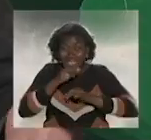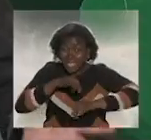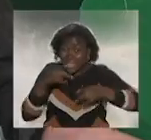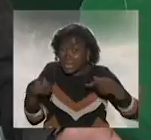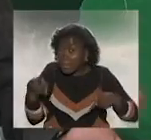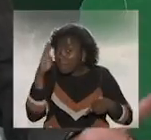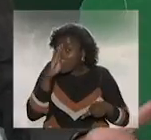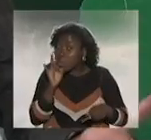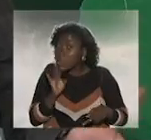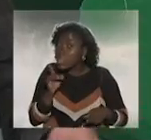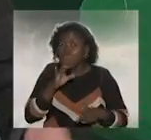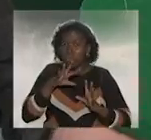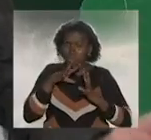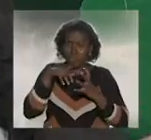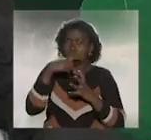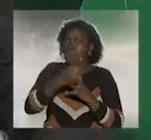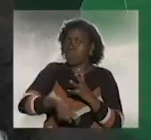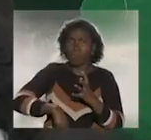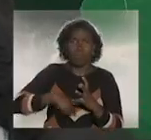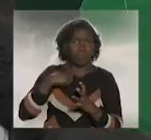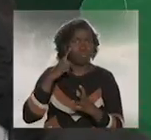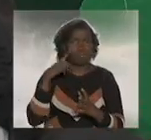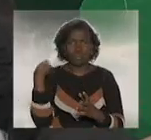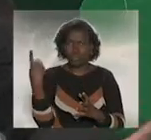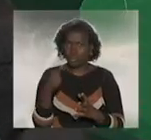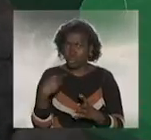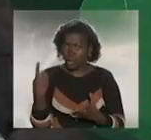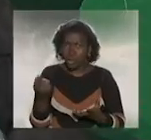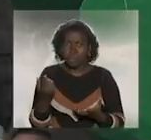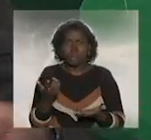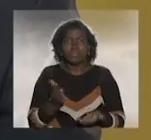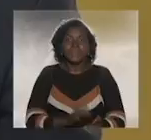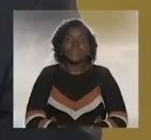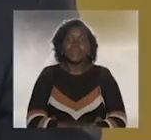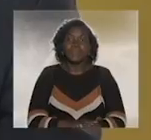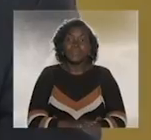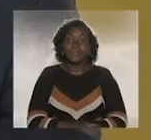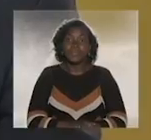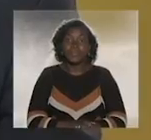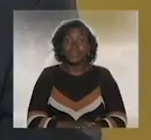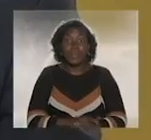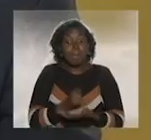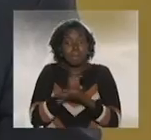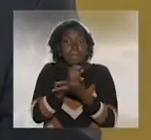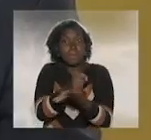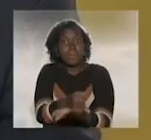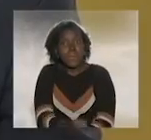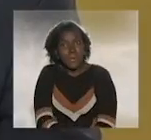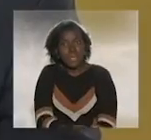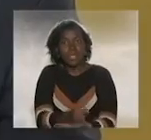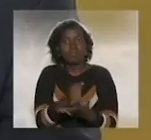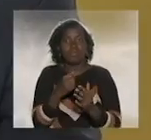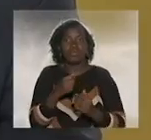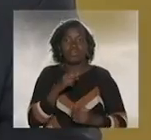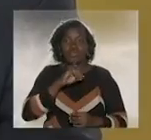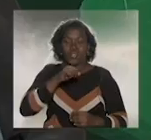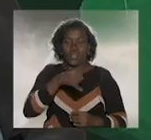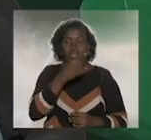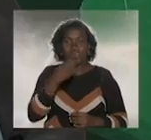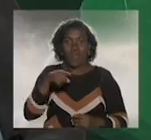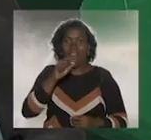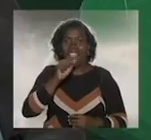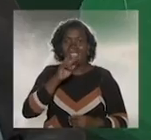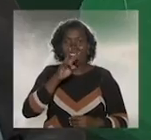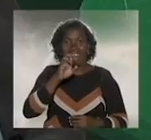Brasil, porque esse caso da FIFA afastou um presidente da FIFA, é mundial, portanto é um organismo mundial, internacional, com peso. O